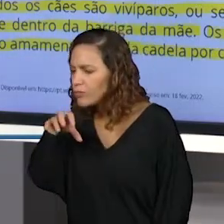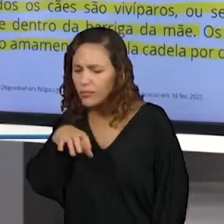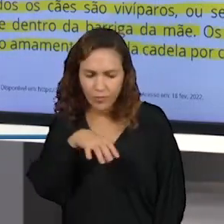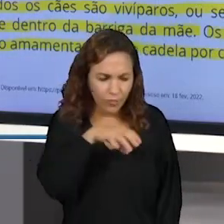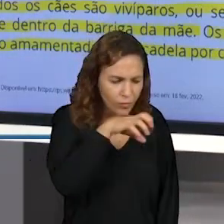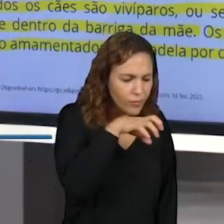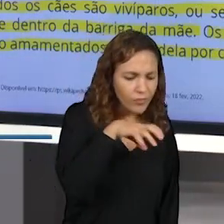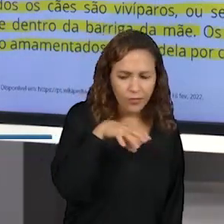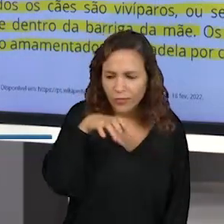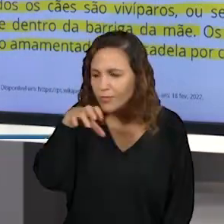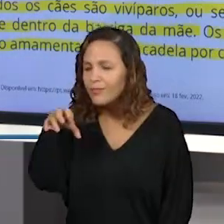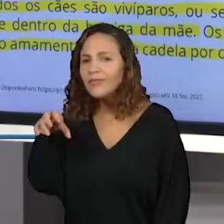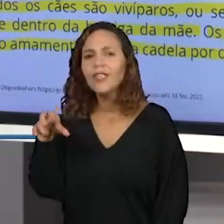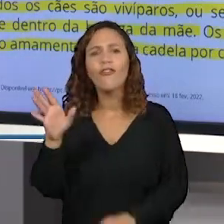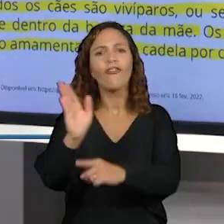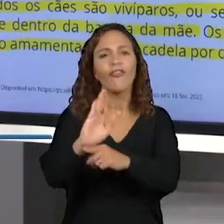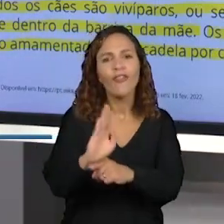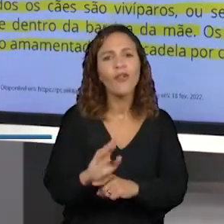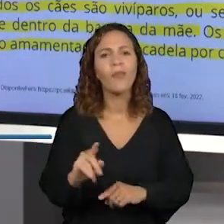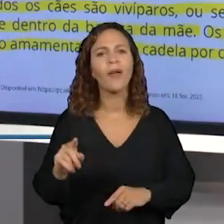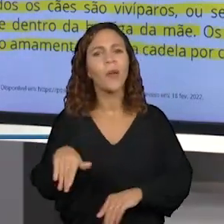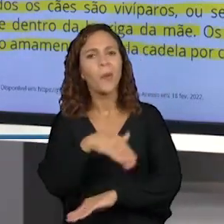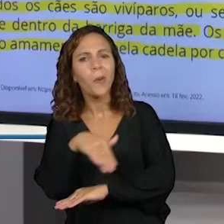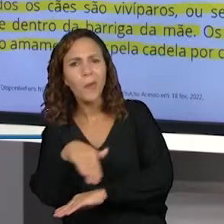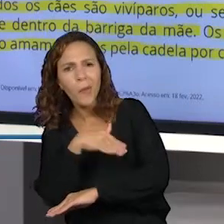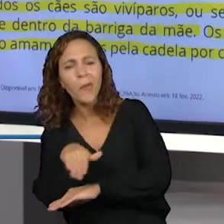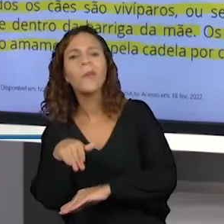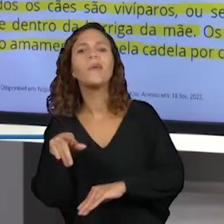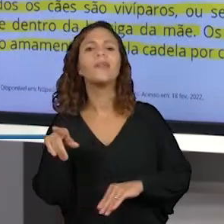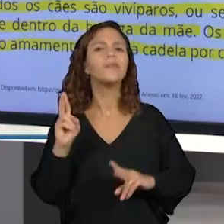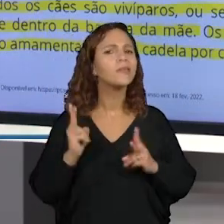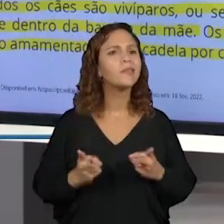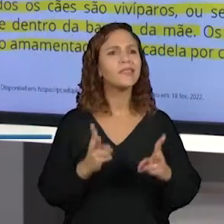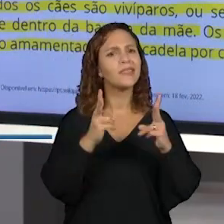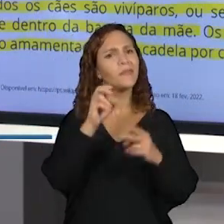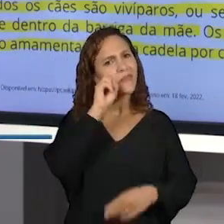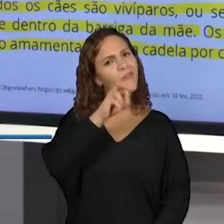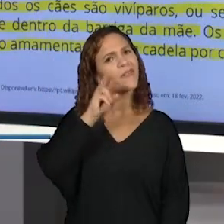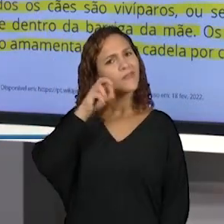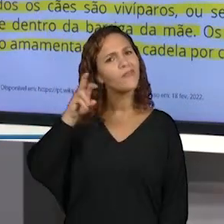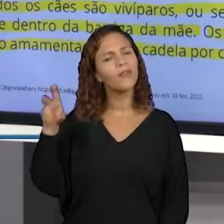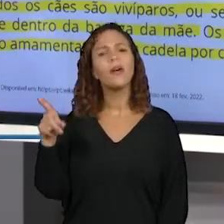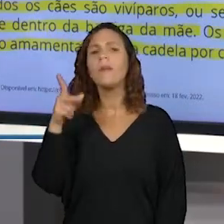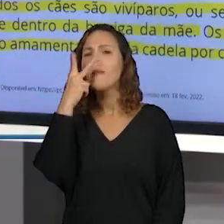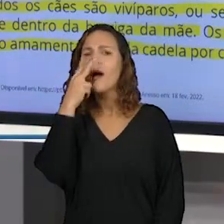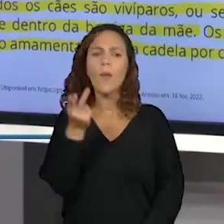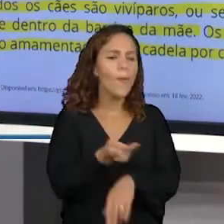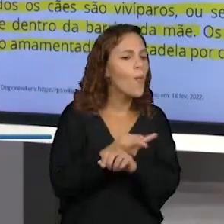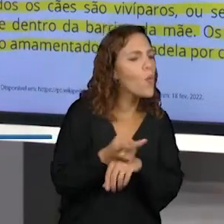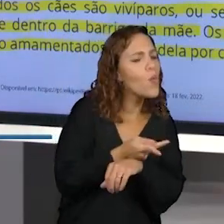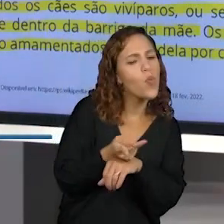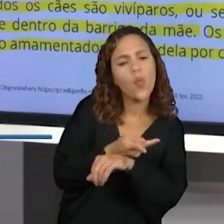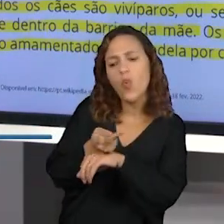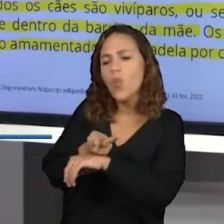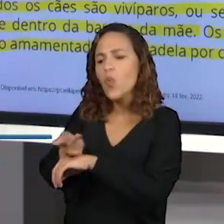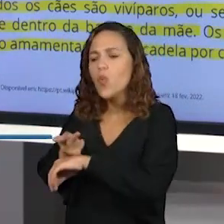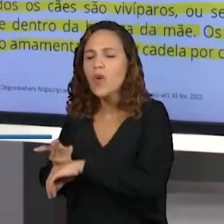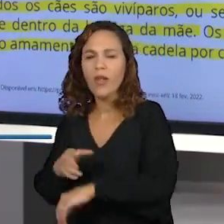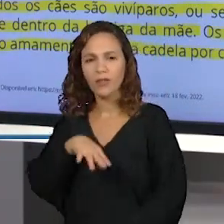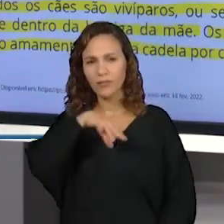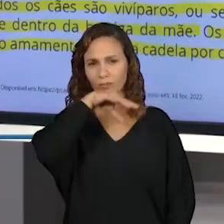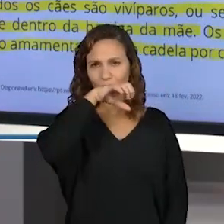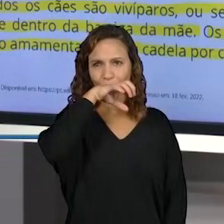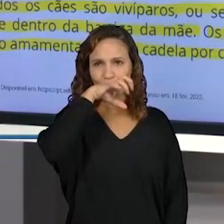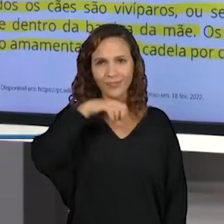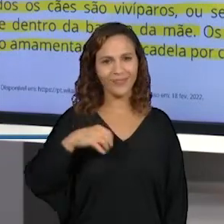na rua ou em filmes policiais os cães eles farejam as coisas procuram as coisas com o fato